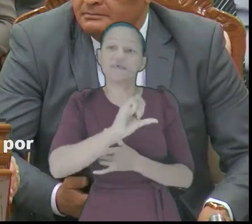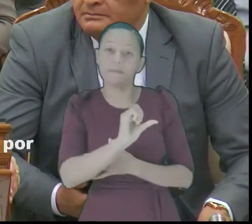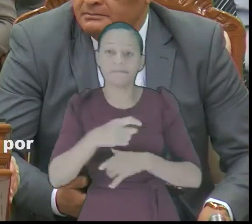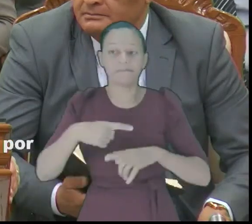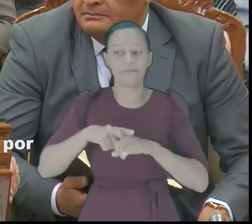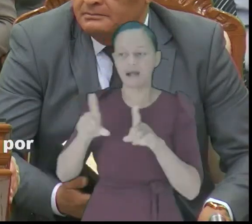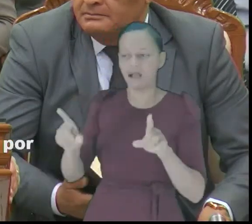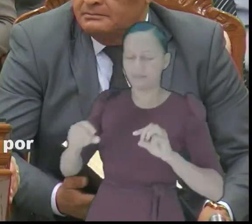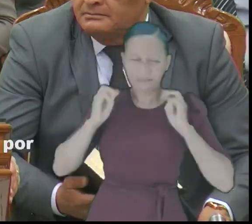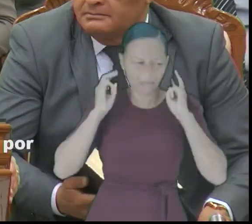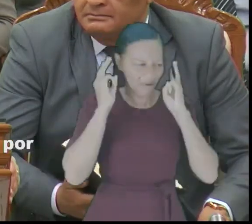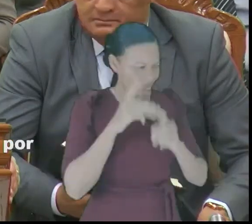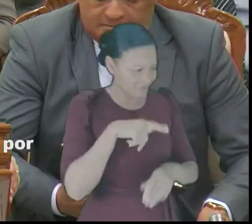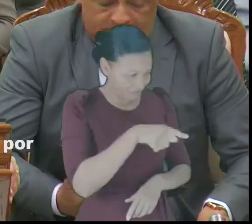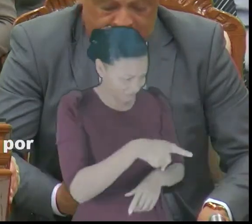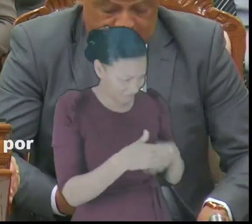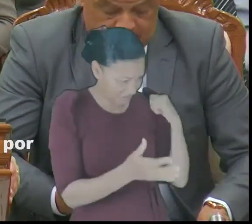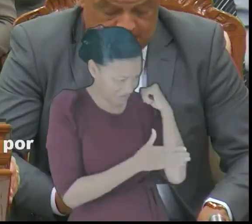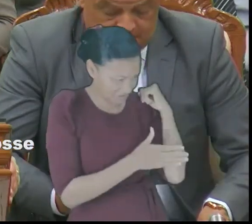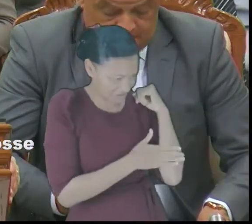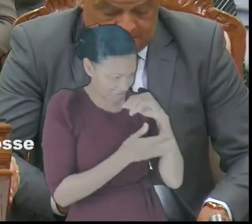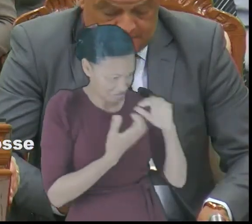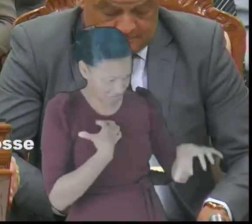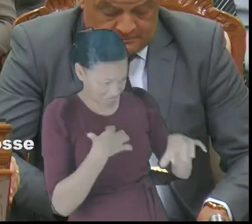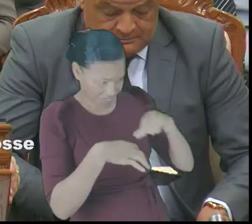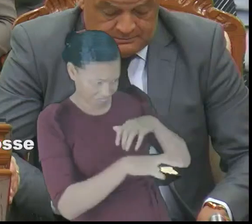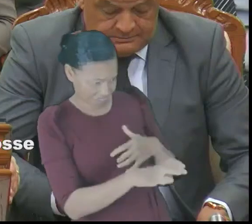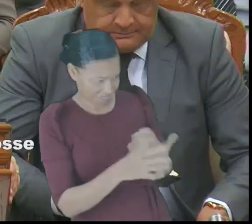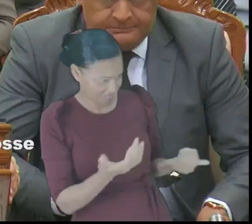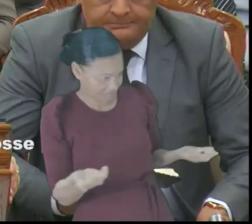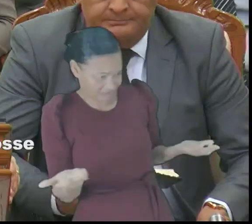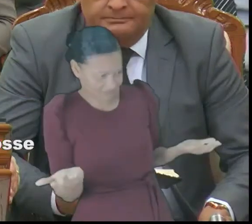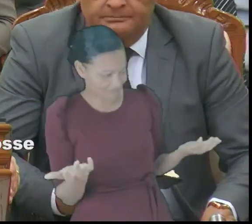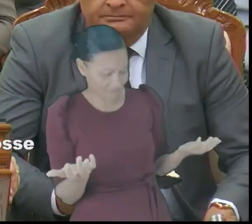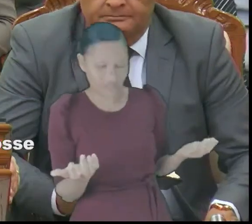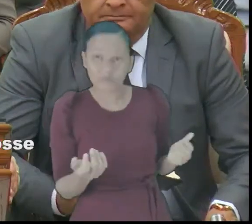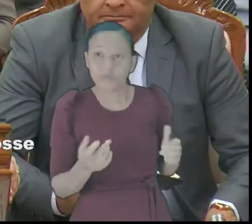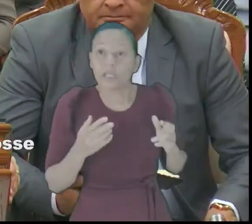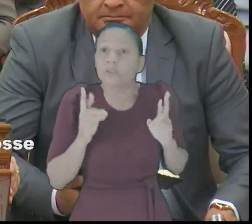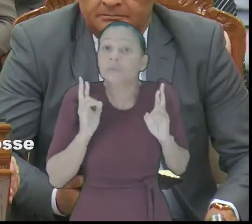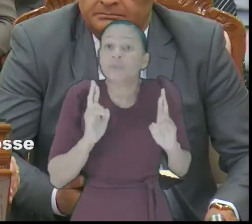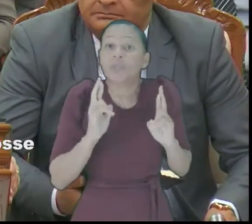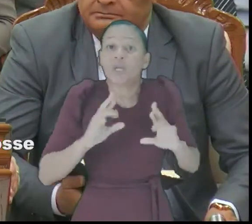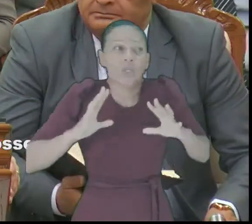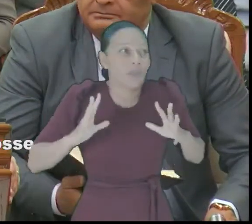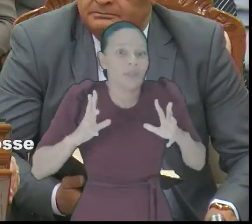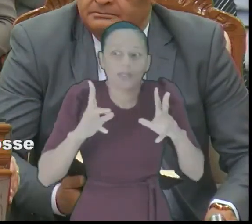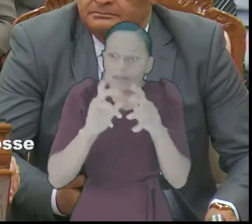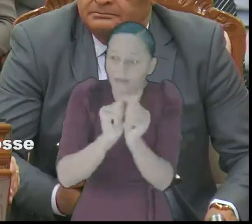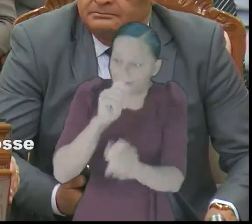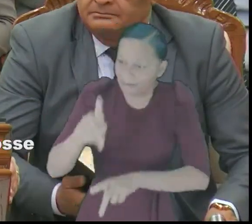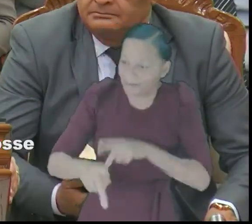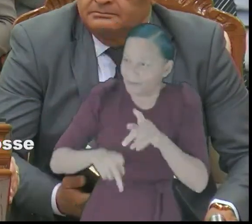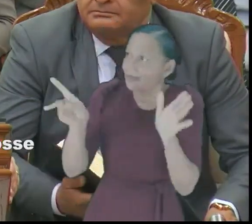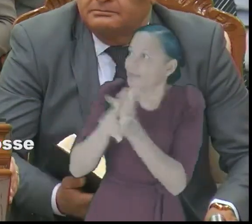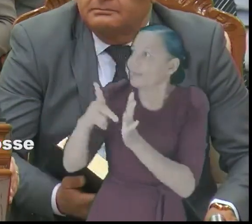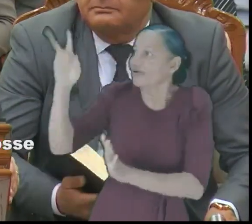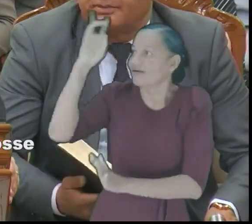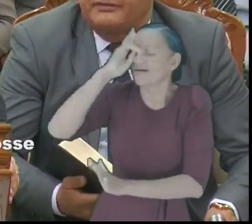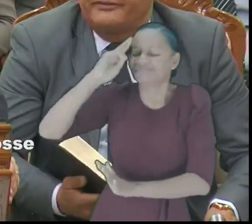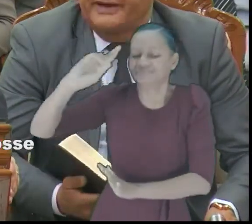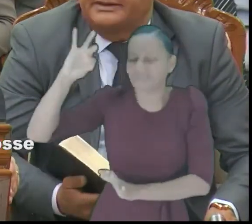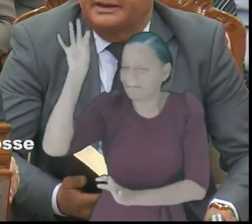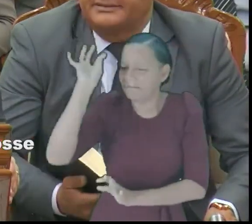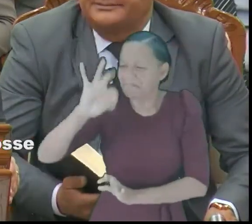lhe disse: tens tu ciúmes por mim? Prossiga. Tomara que todo o povo do Senhor fosse o que, meus